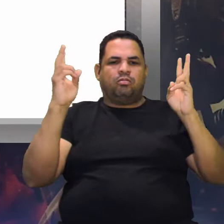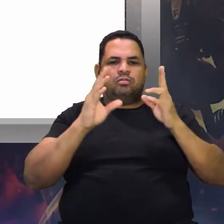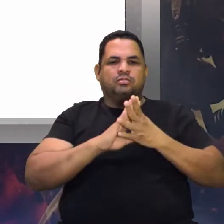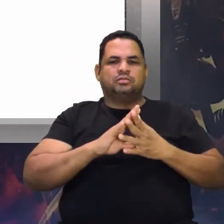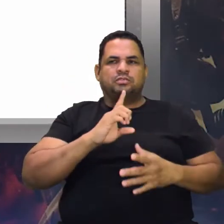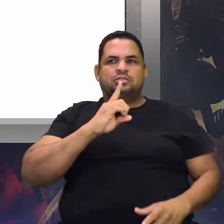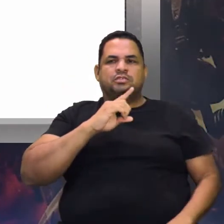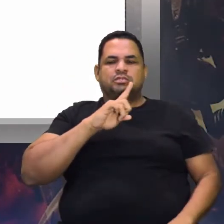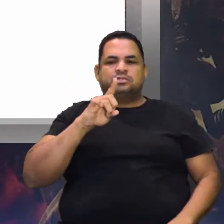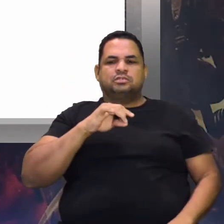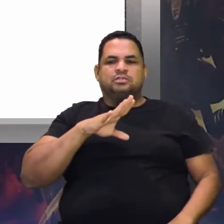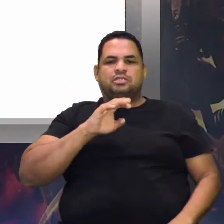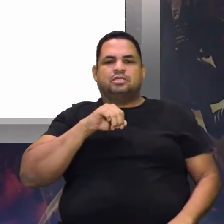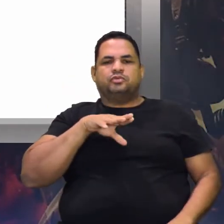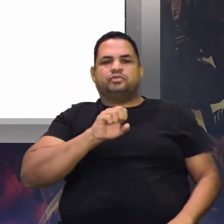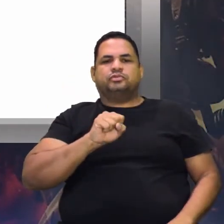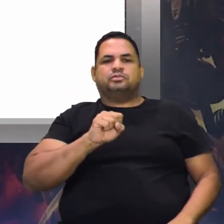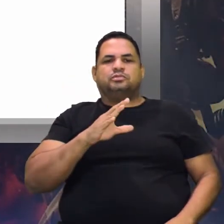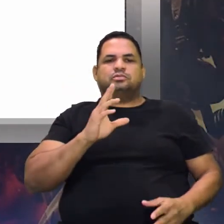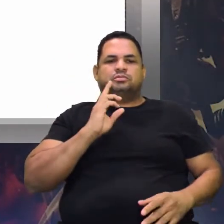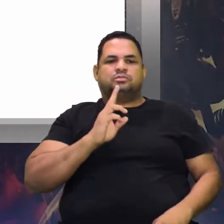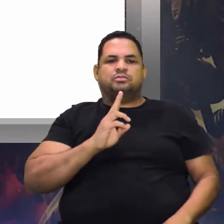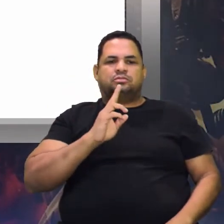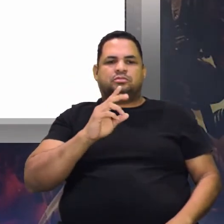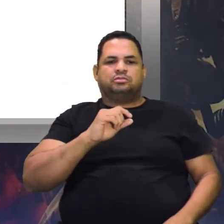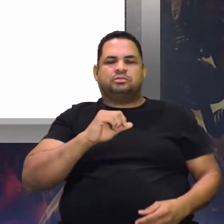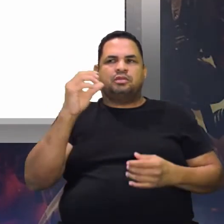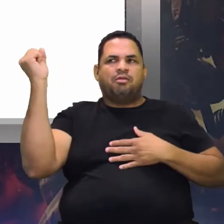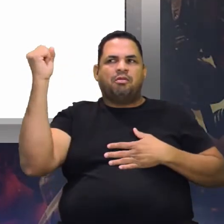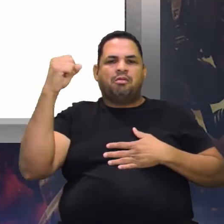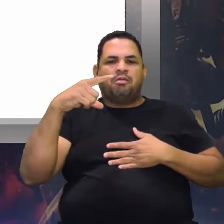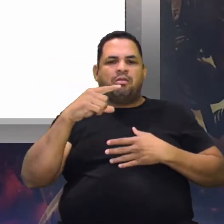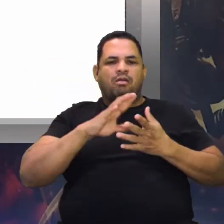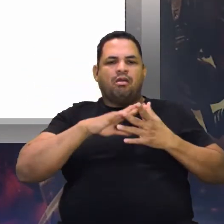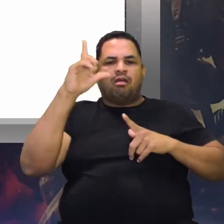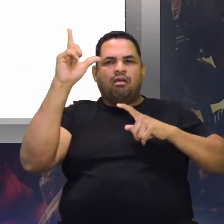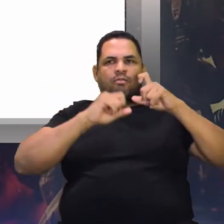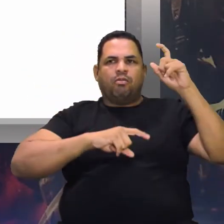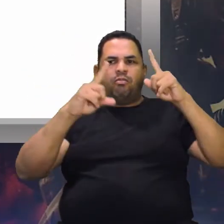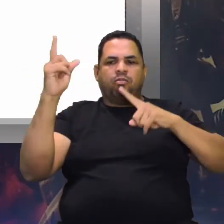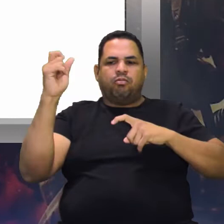Zeus está ali mandando raio.